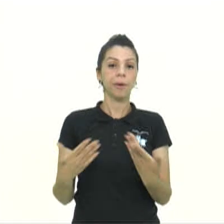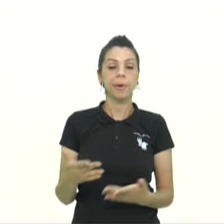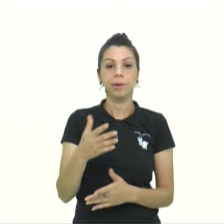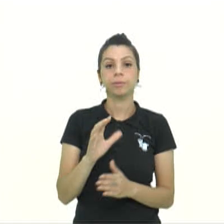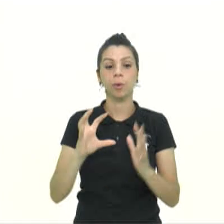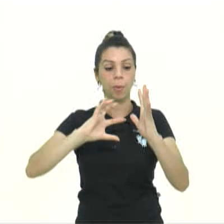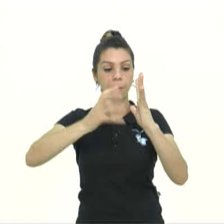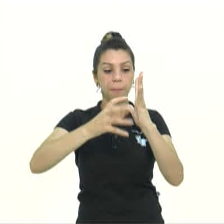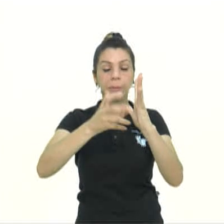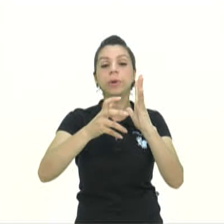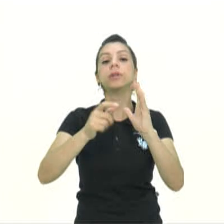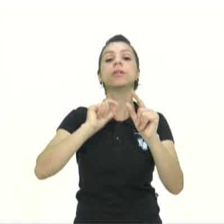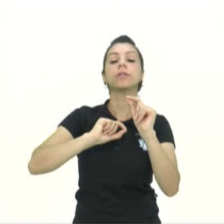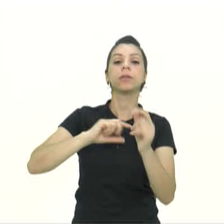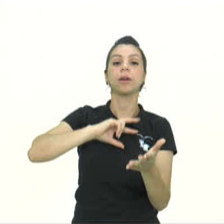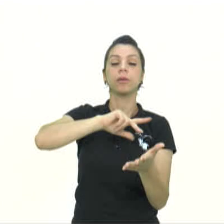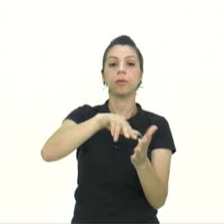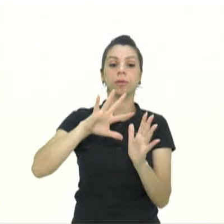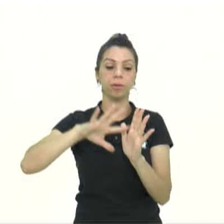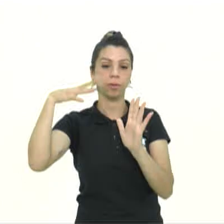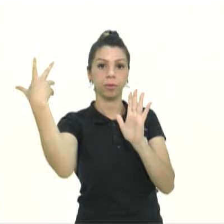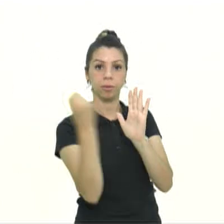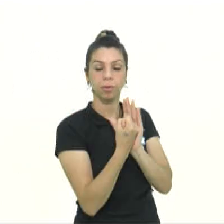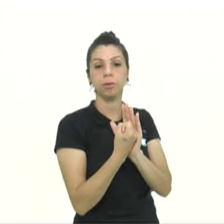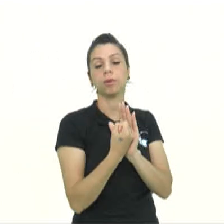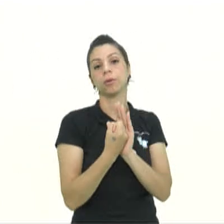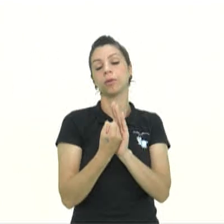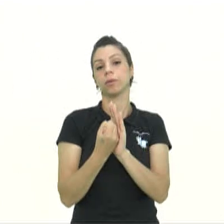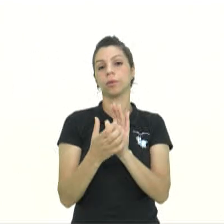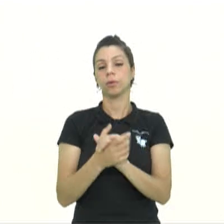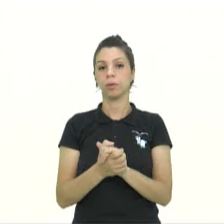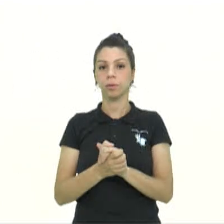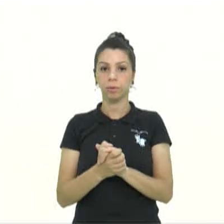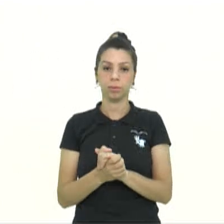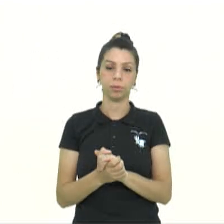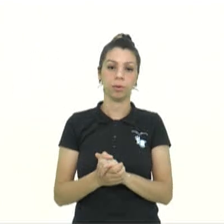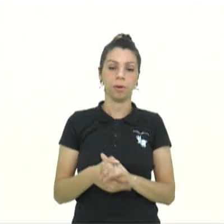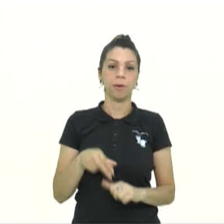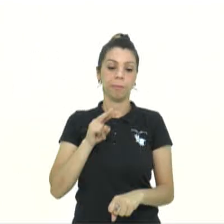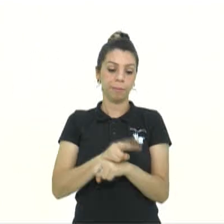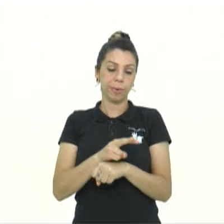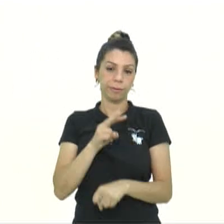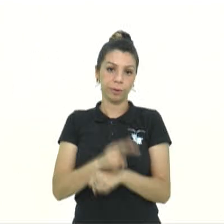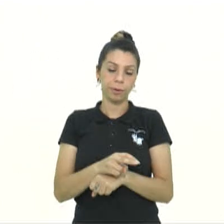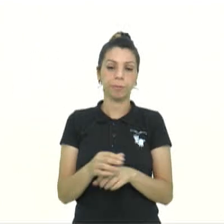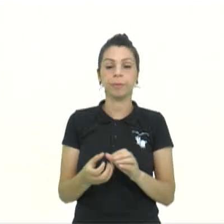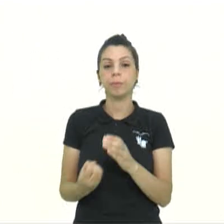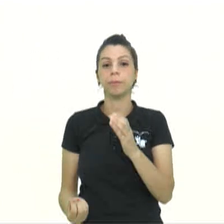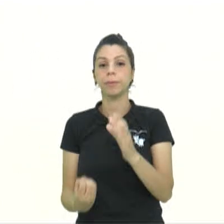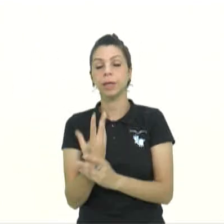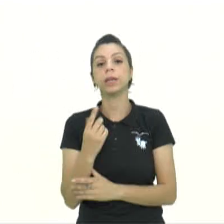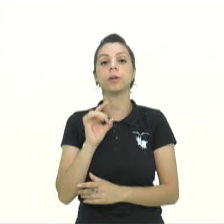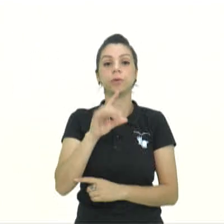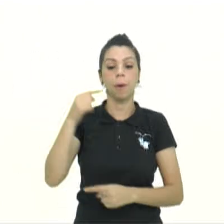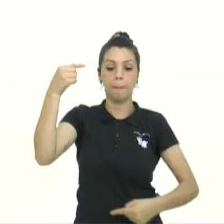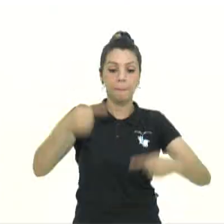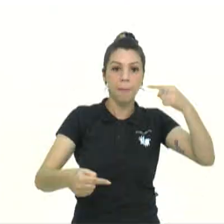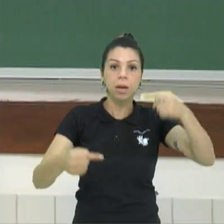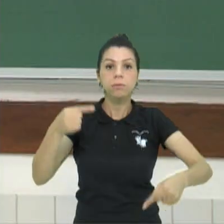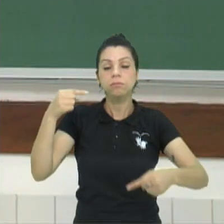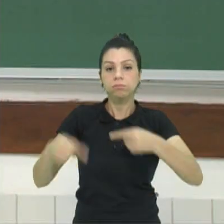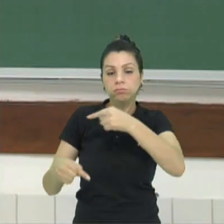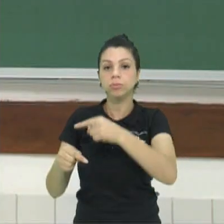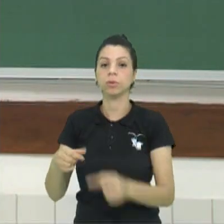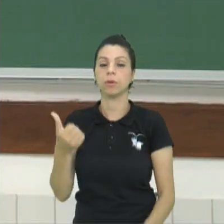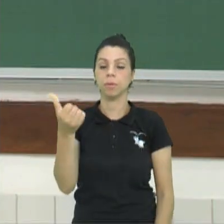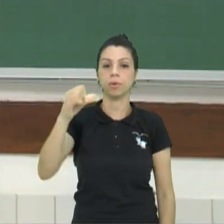partidos políticos possuía registro provisório, tendo sido criados para aquela disputa de 89.